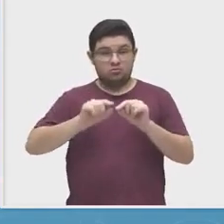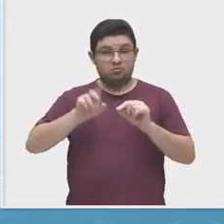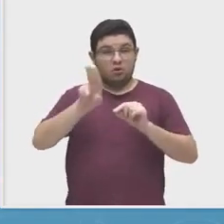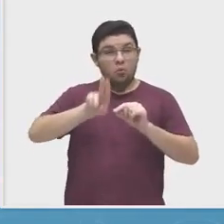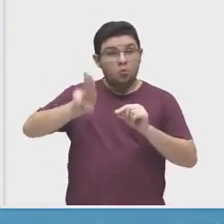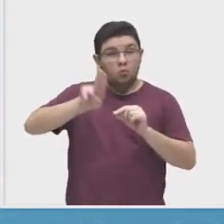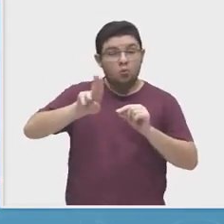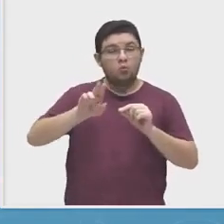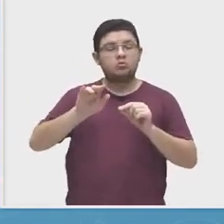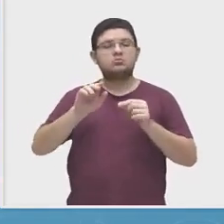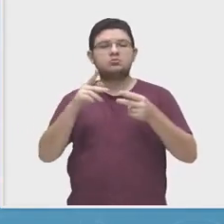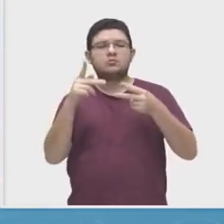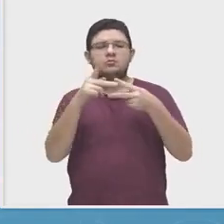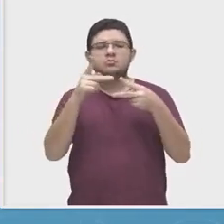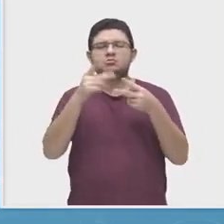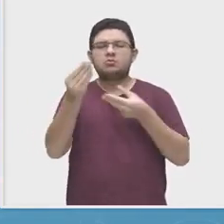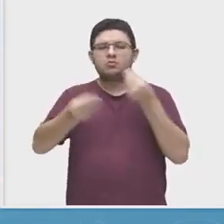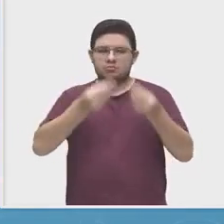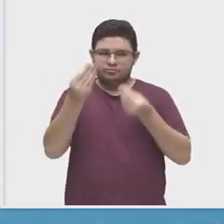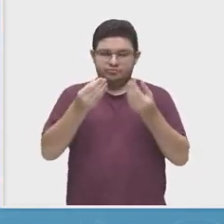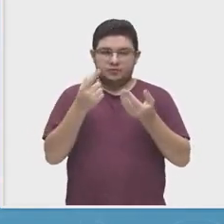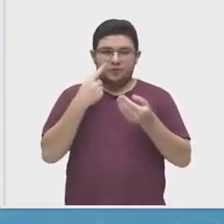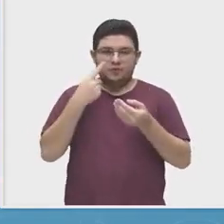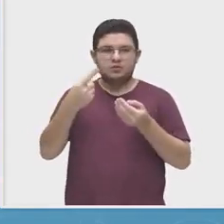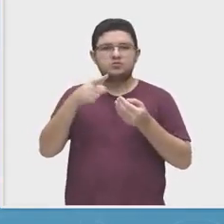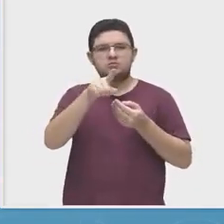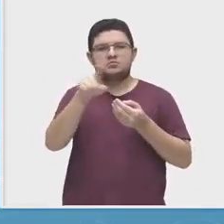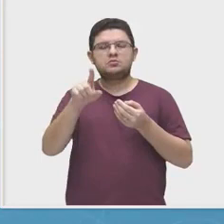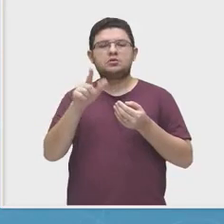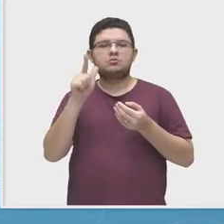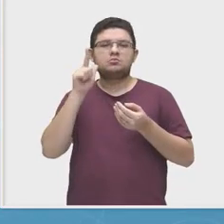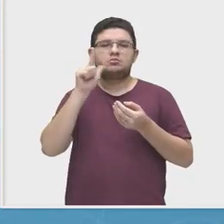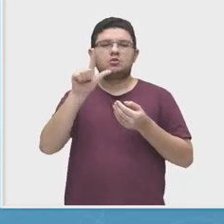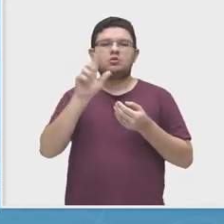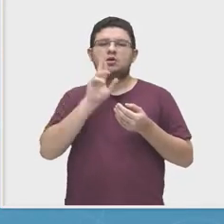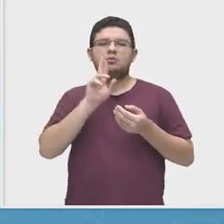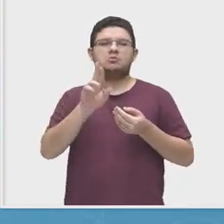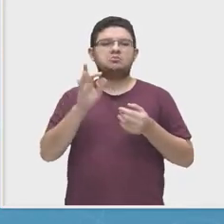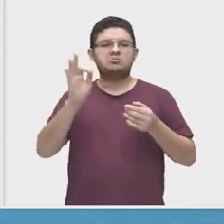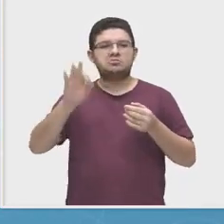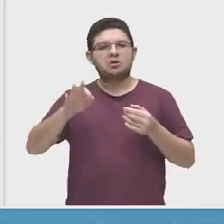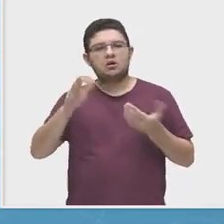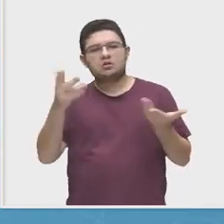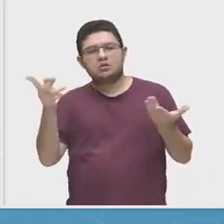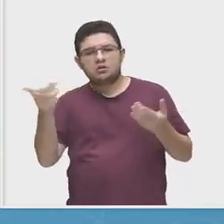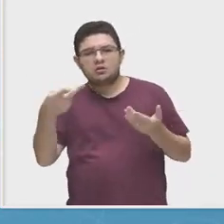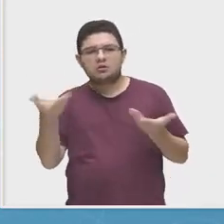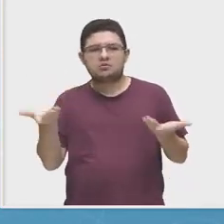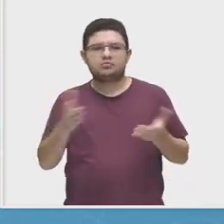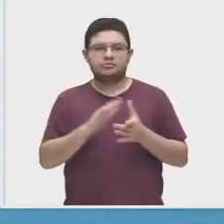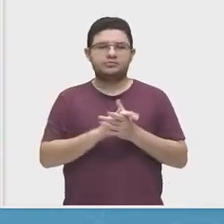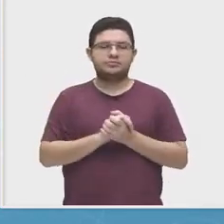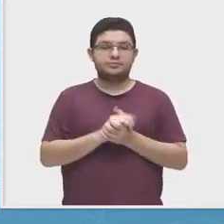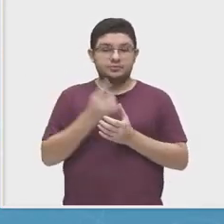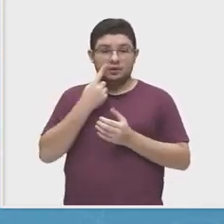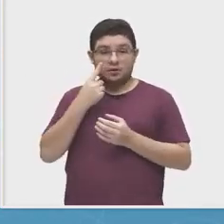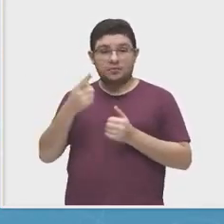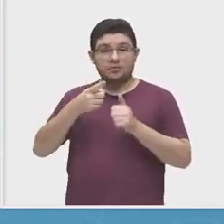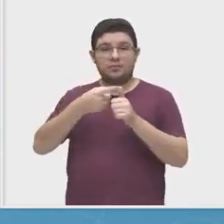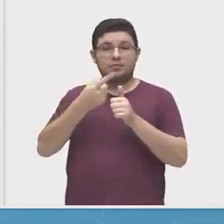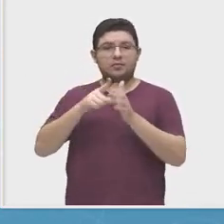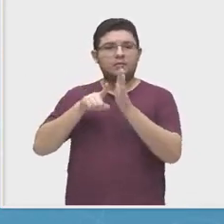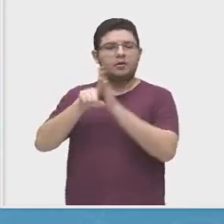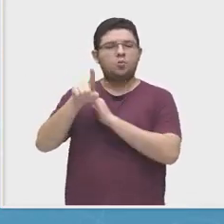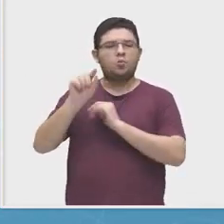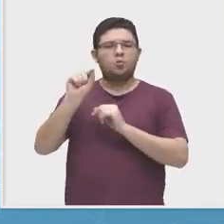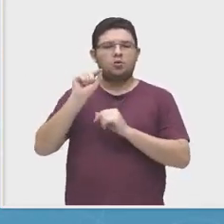essa atividade? Acertaram todas? Vamos ver. Então, na primeira questão, explique o uso da preposição in e